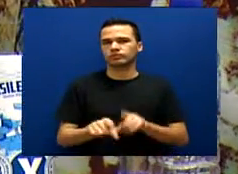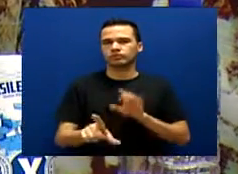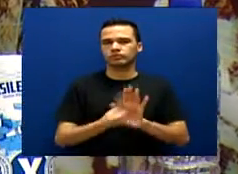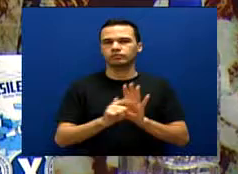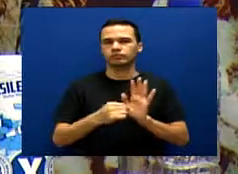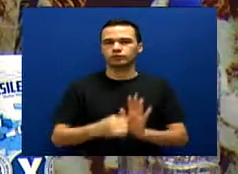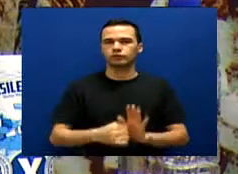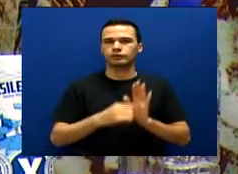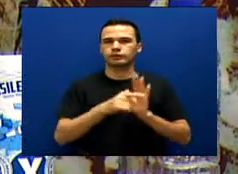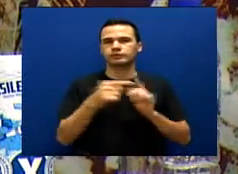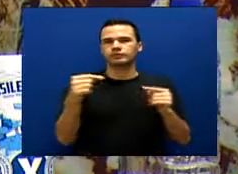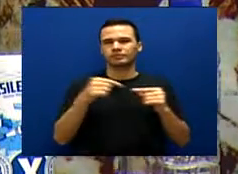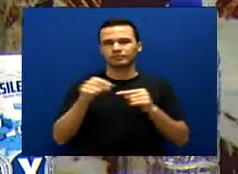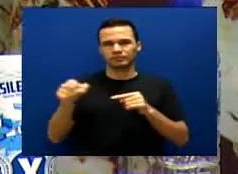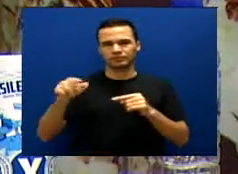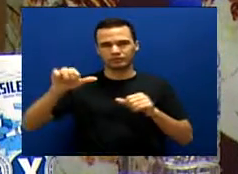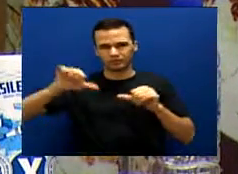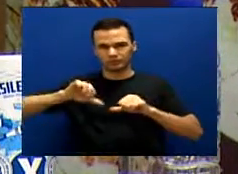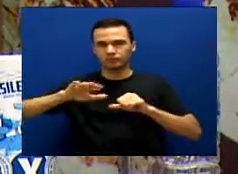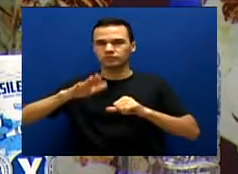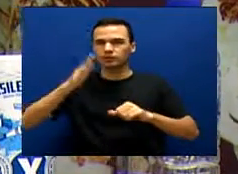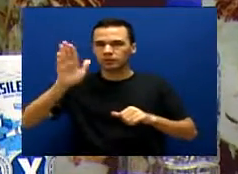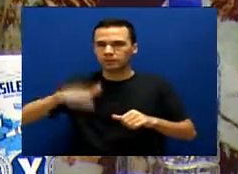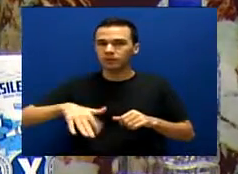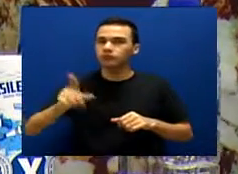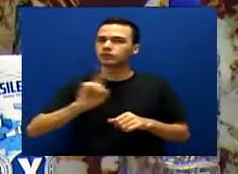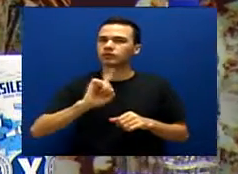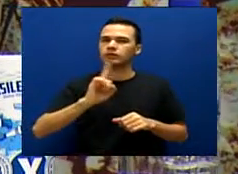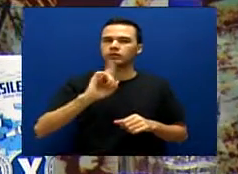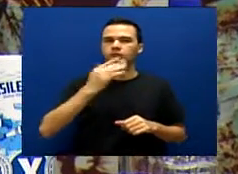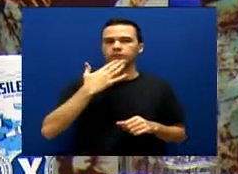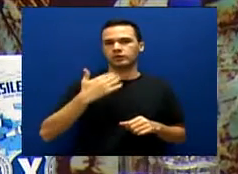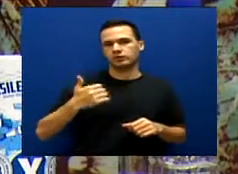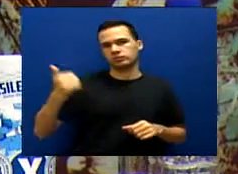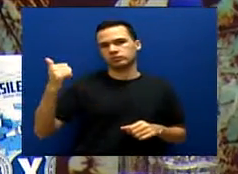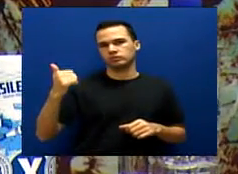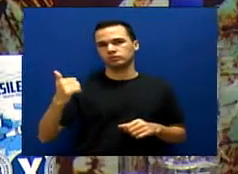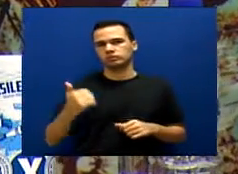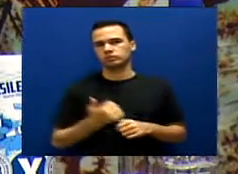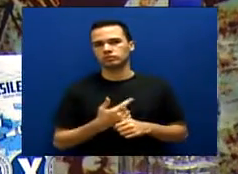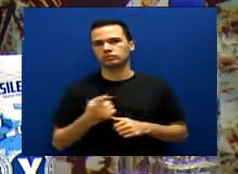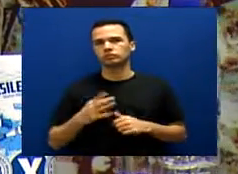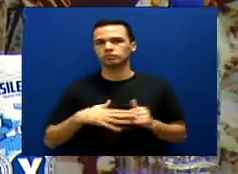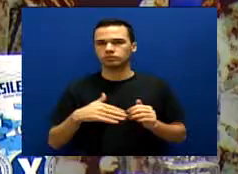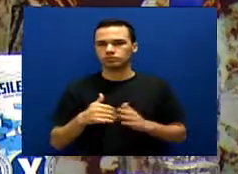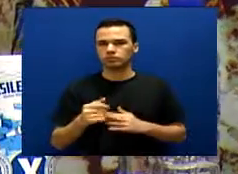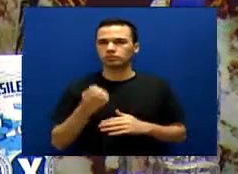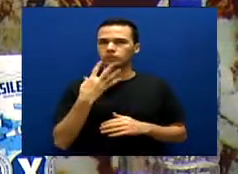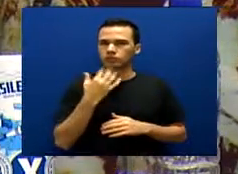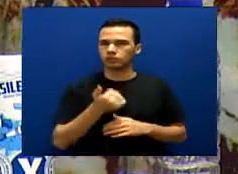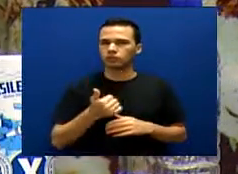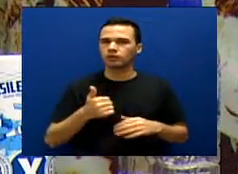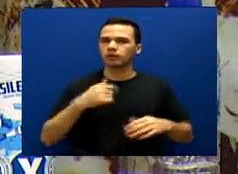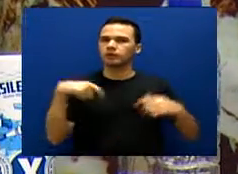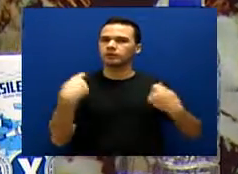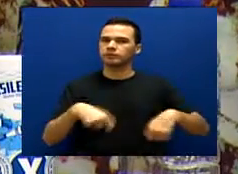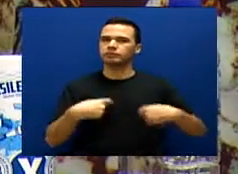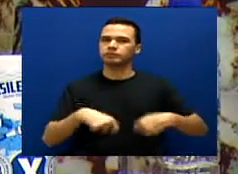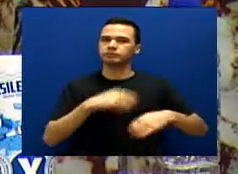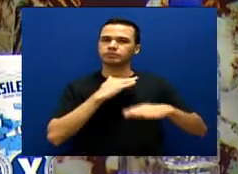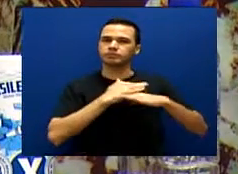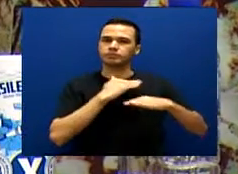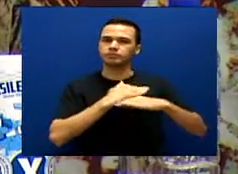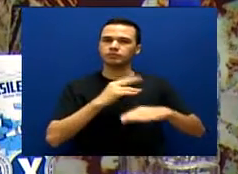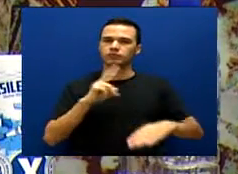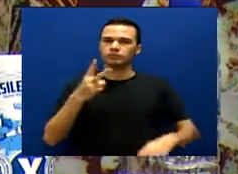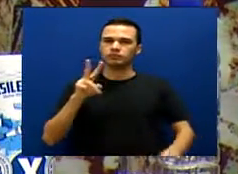na lei de licitação lá, que não quer dizer com o menor preço, mas sim o melhor, né? em qualidade, tem que ser equiparado isso aí. O vereador Hudson conhece muito bem